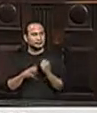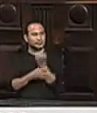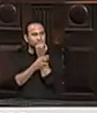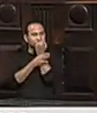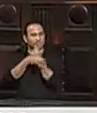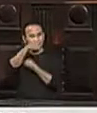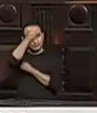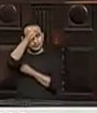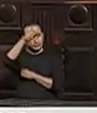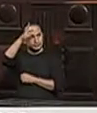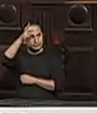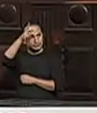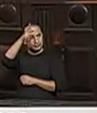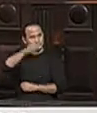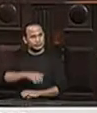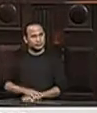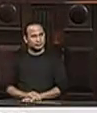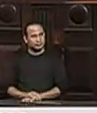pública.